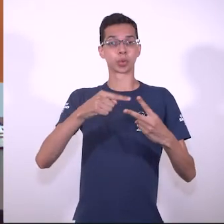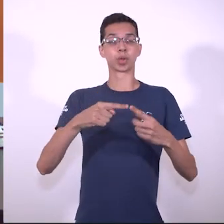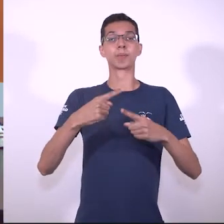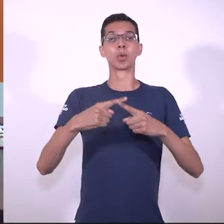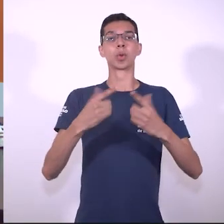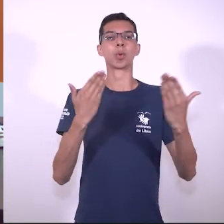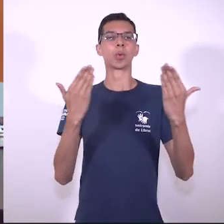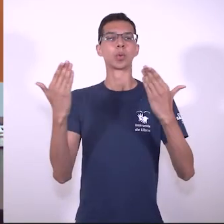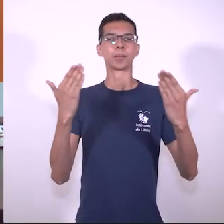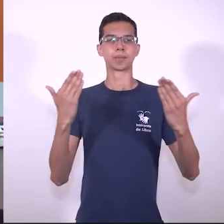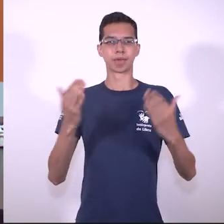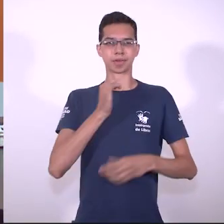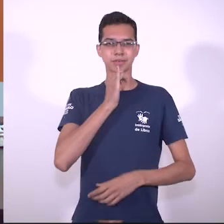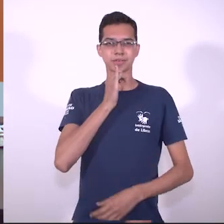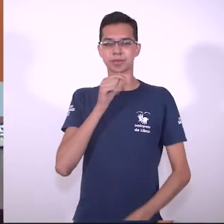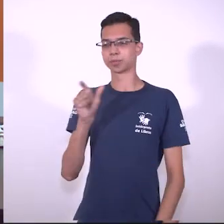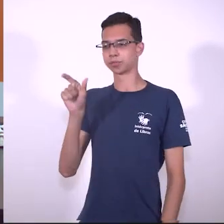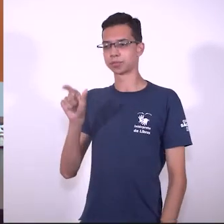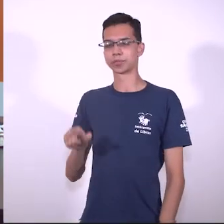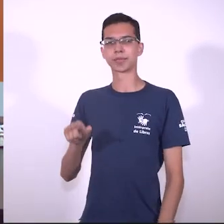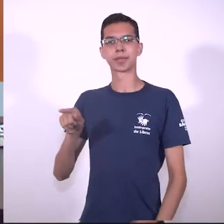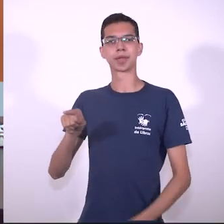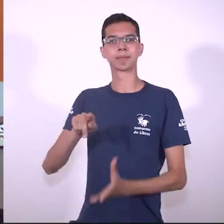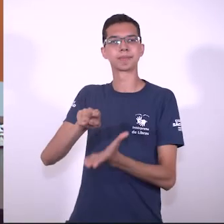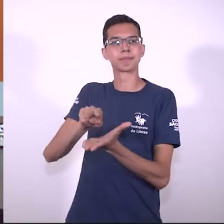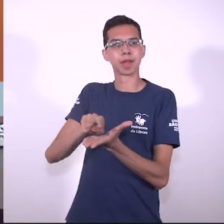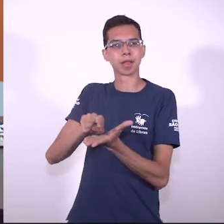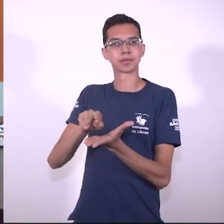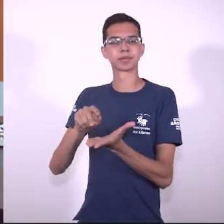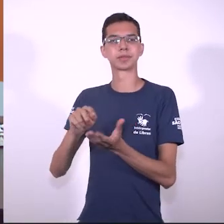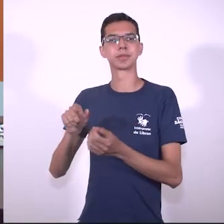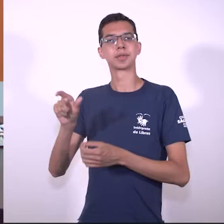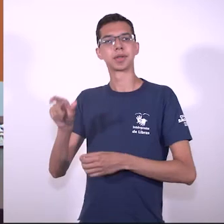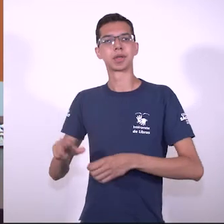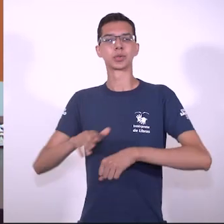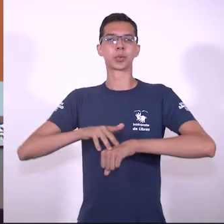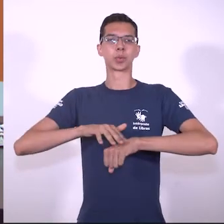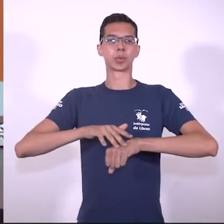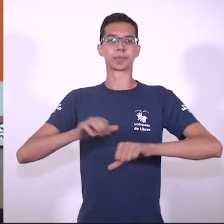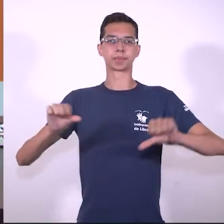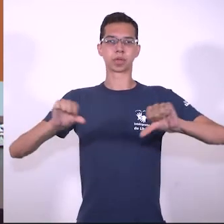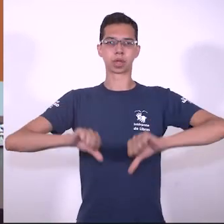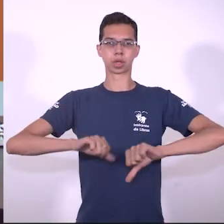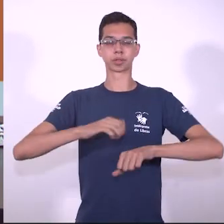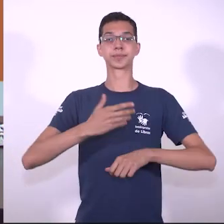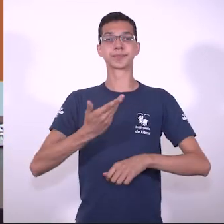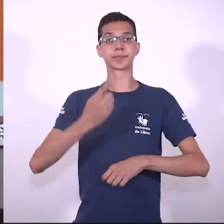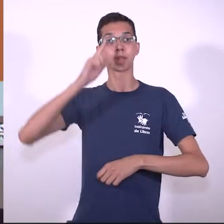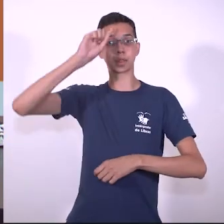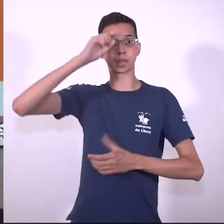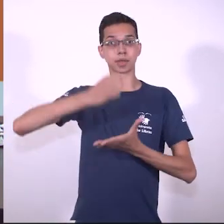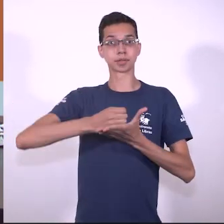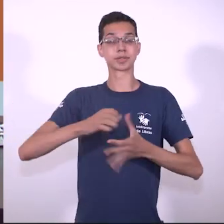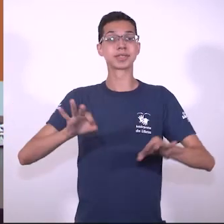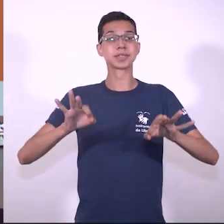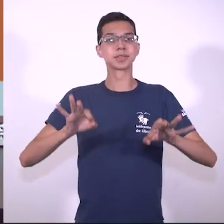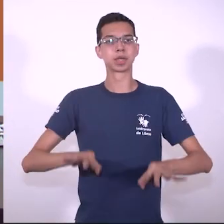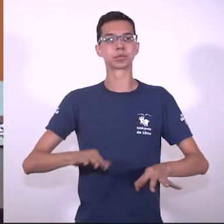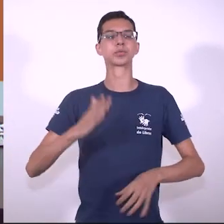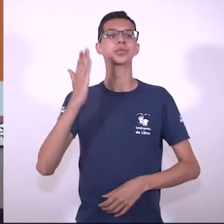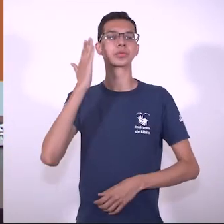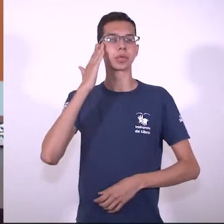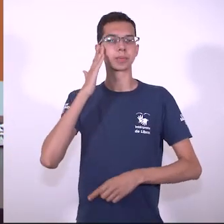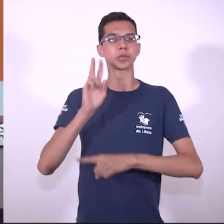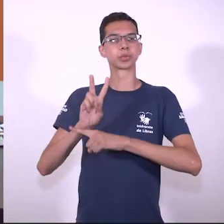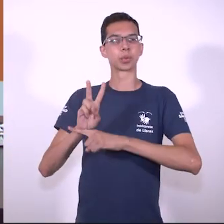do paciente, de um parâmetro para o outro, e com isso tomar a decisão acertada, mais